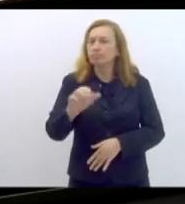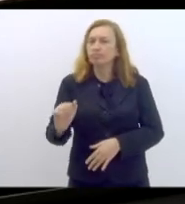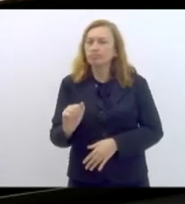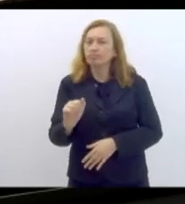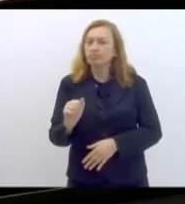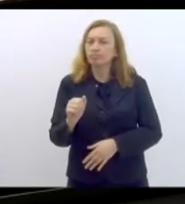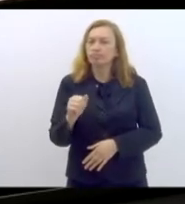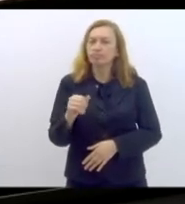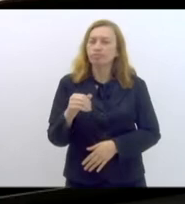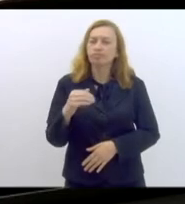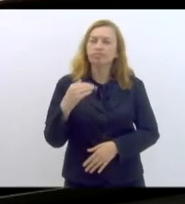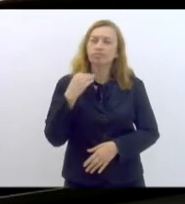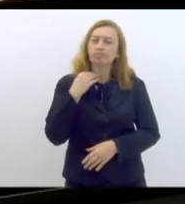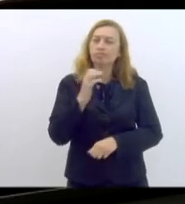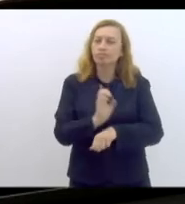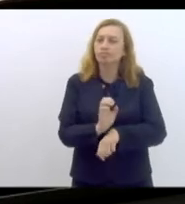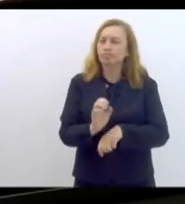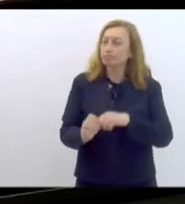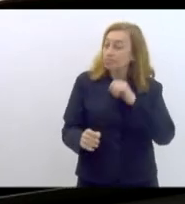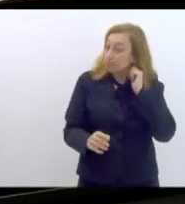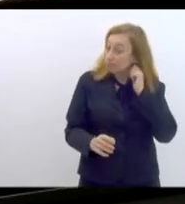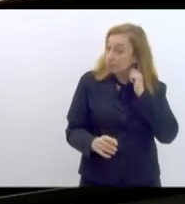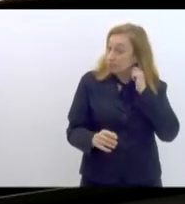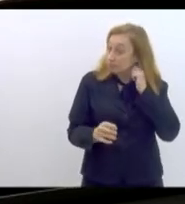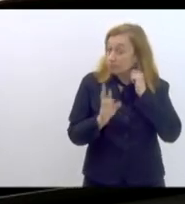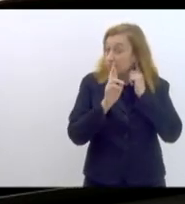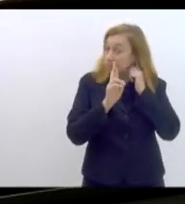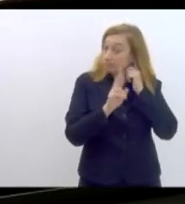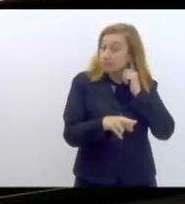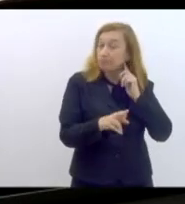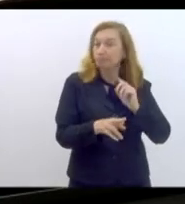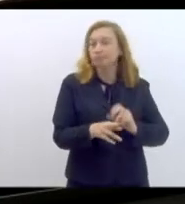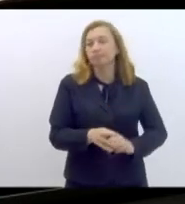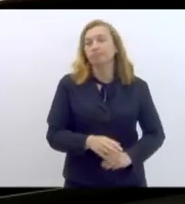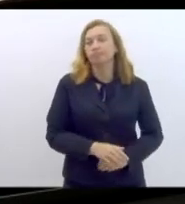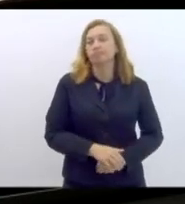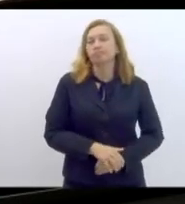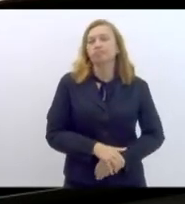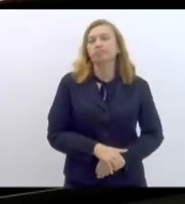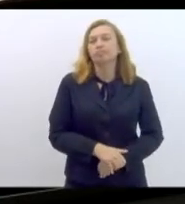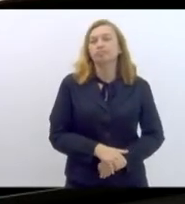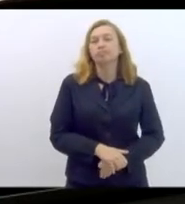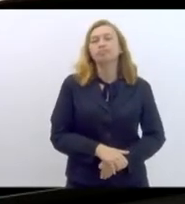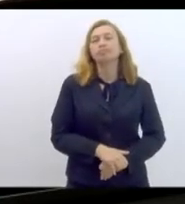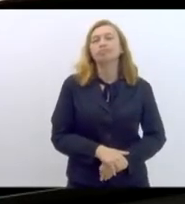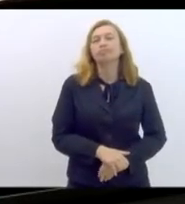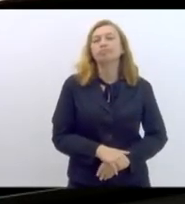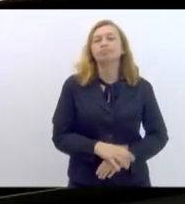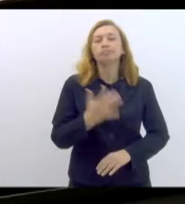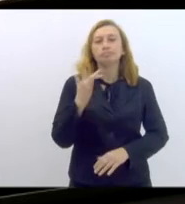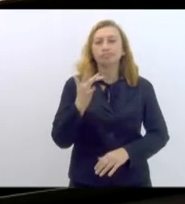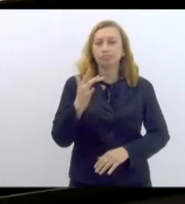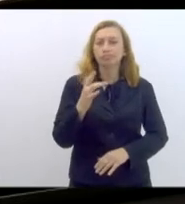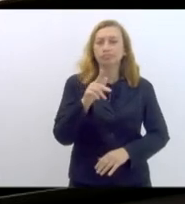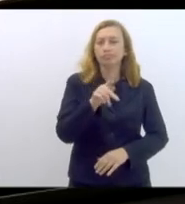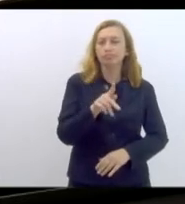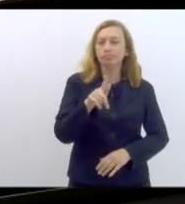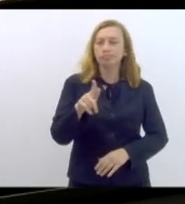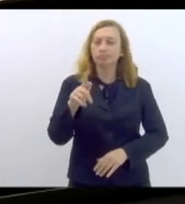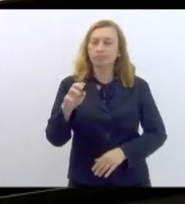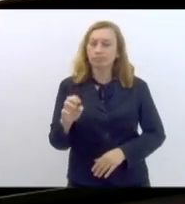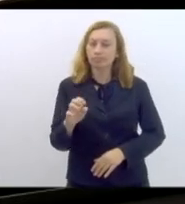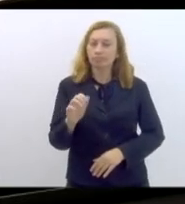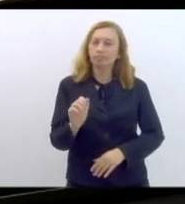né? E a nossa resposta foi, aí, perguntando especificamente também do Tesouro e da PGFN, se